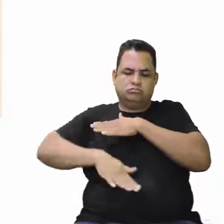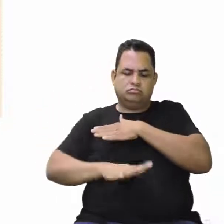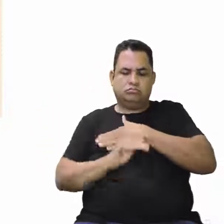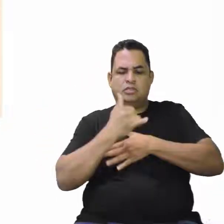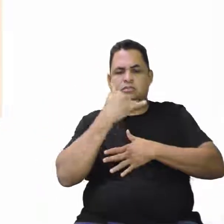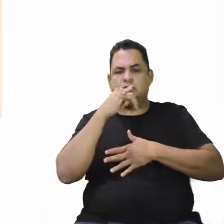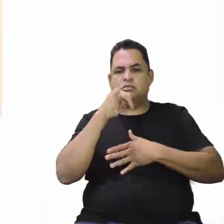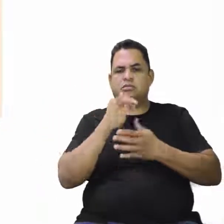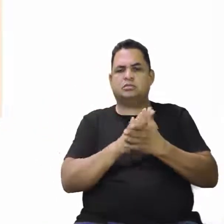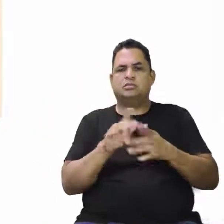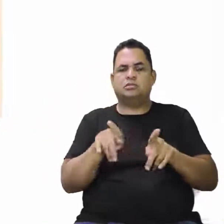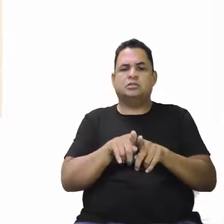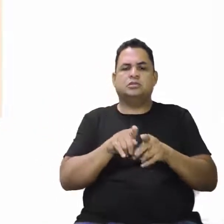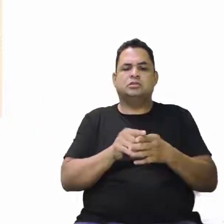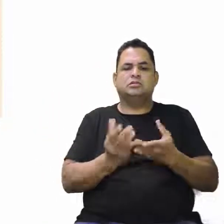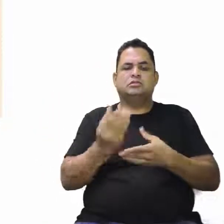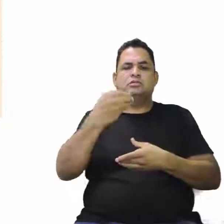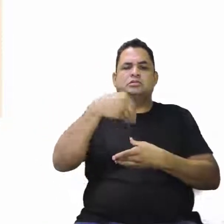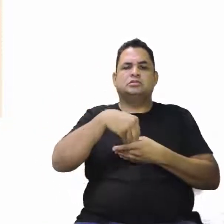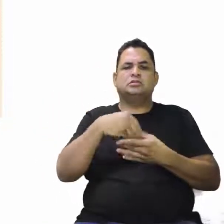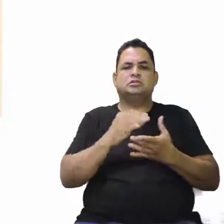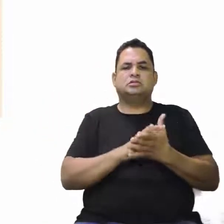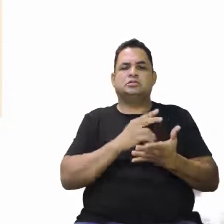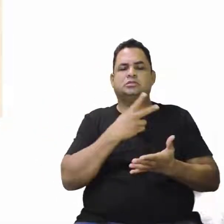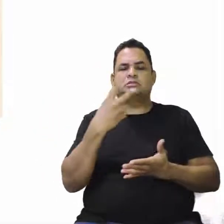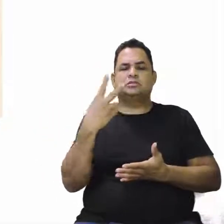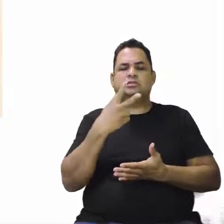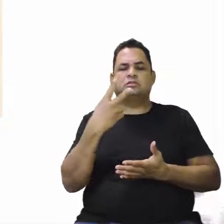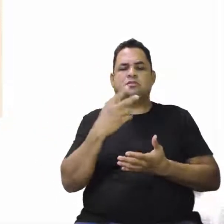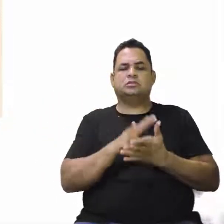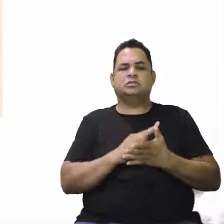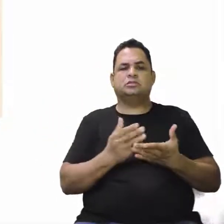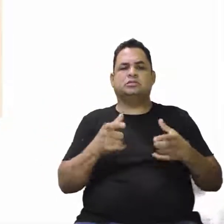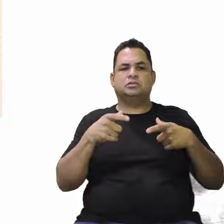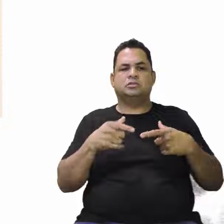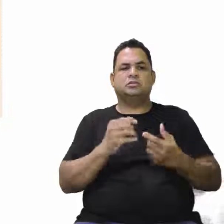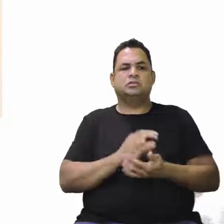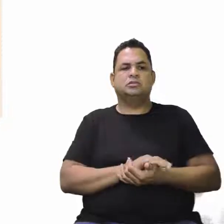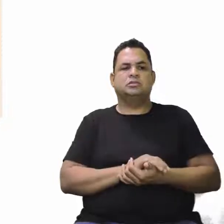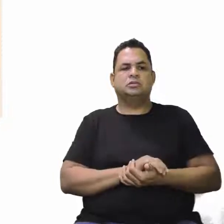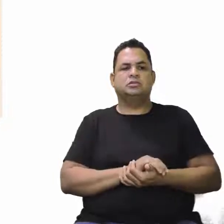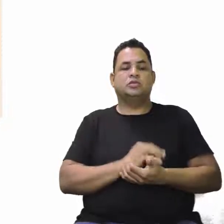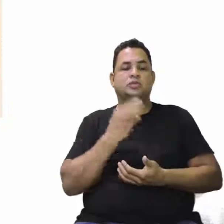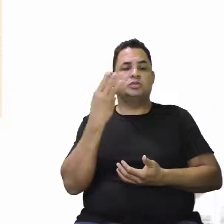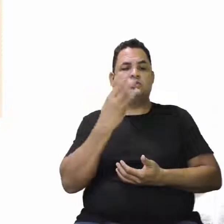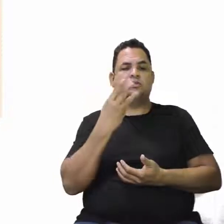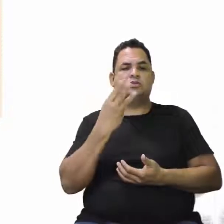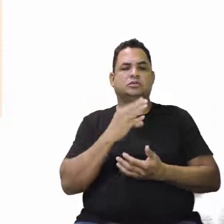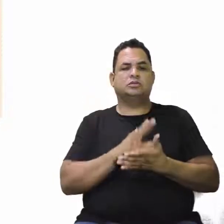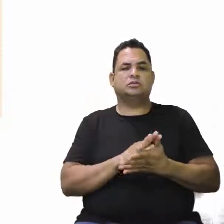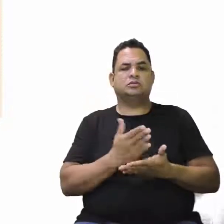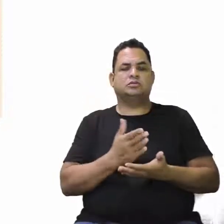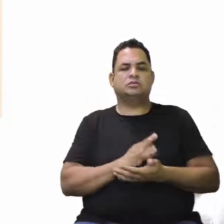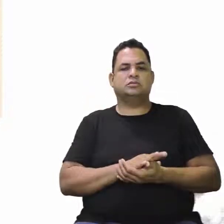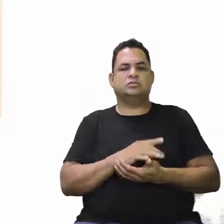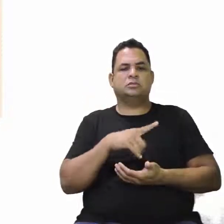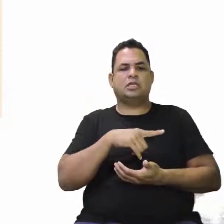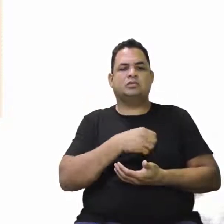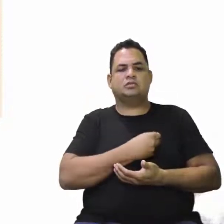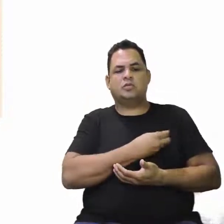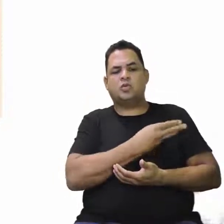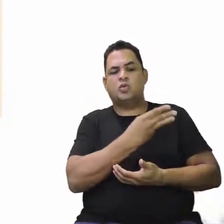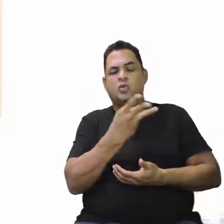também entram, se englobam aí no chamado setor secundário. O setor terciário, galera, é o que ocupa a